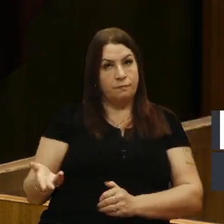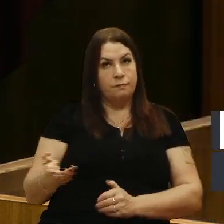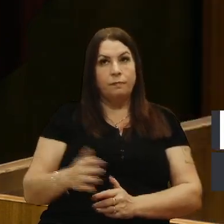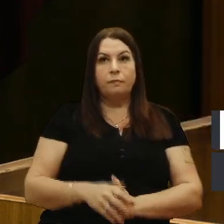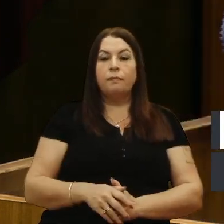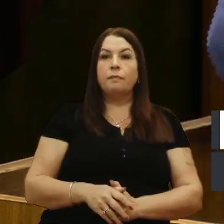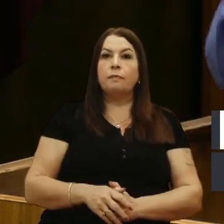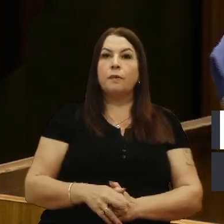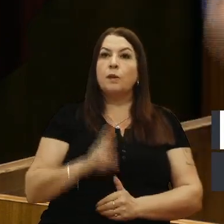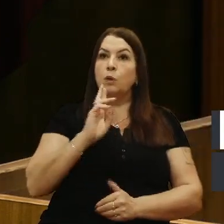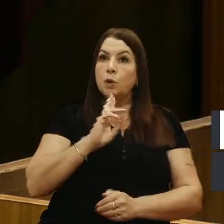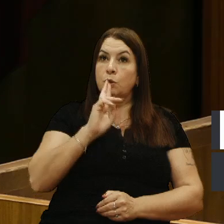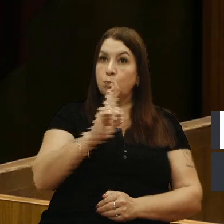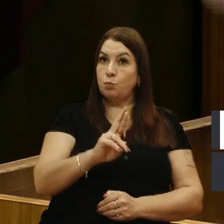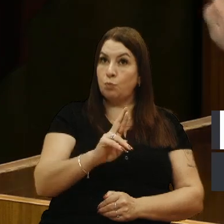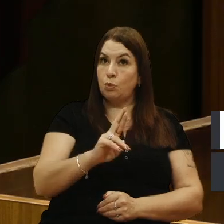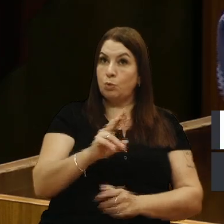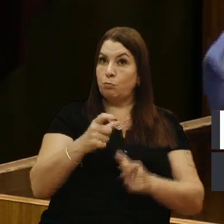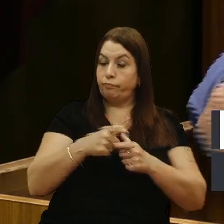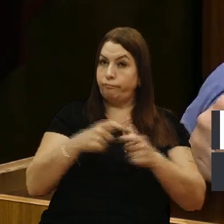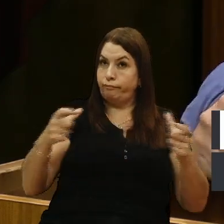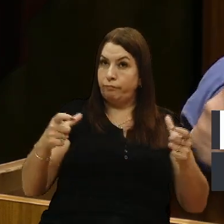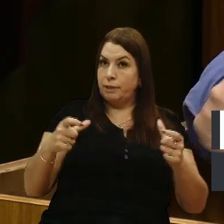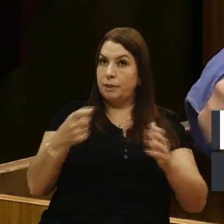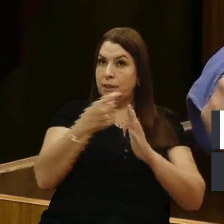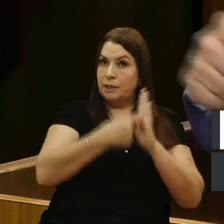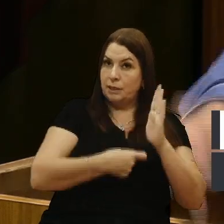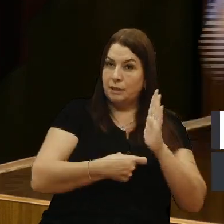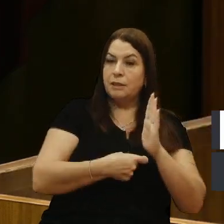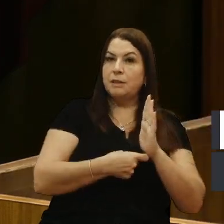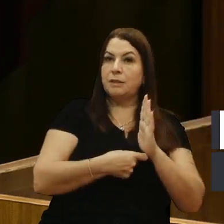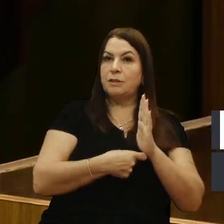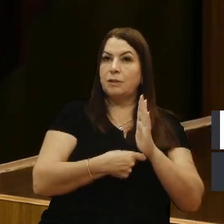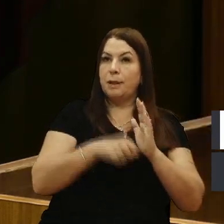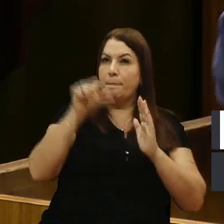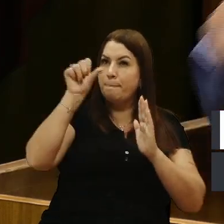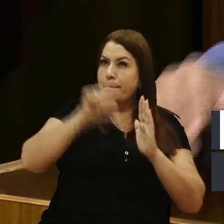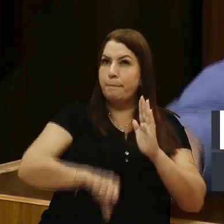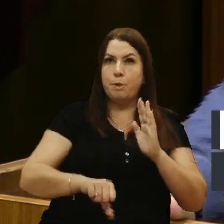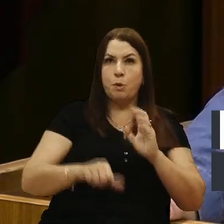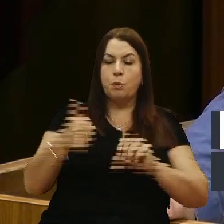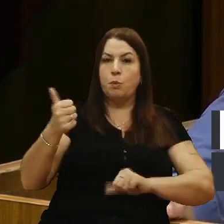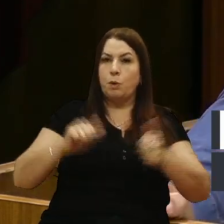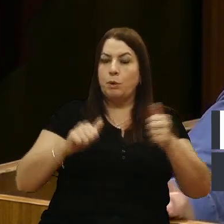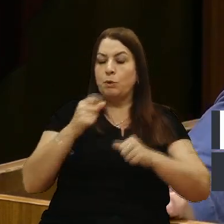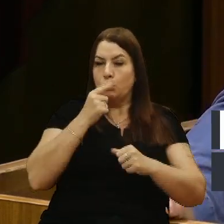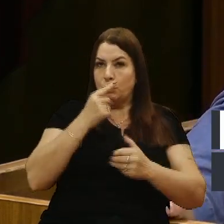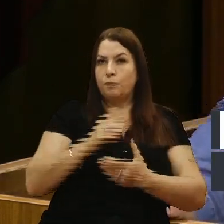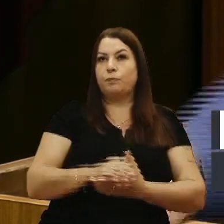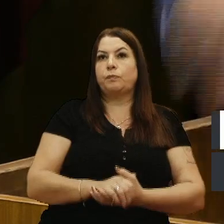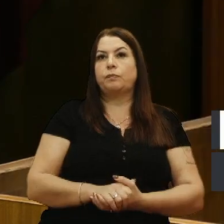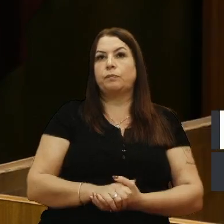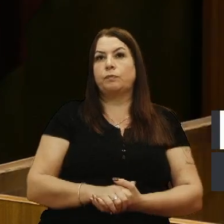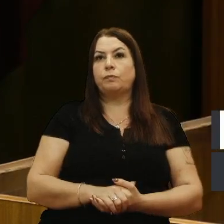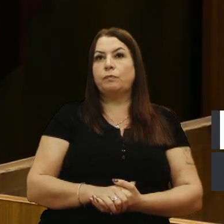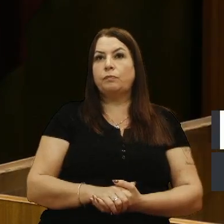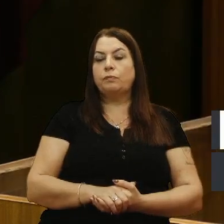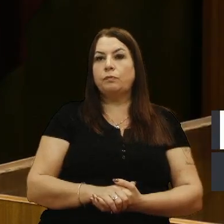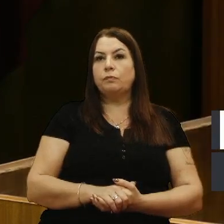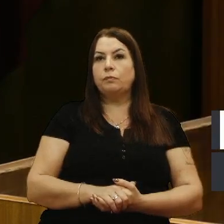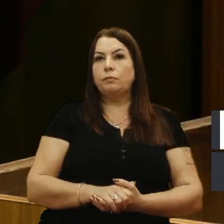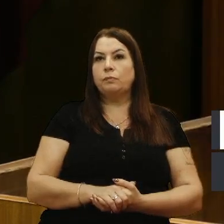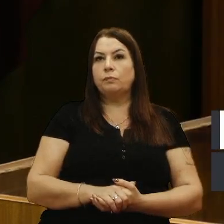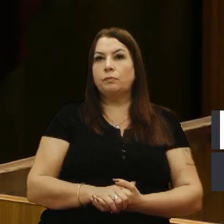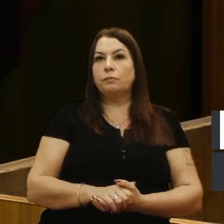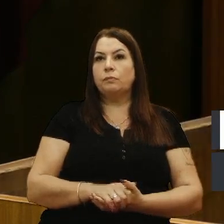que resulta no aumento da taxa, na piora da qualidade da água e nas costas